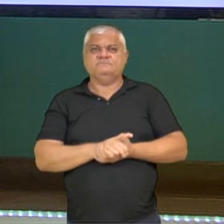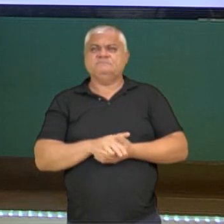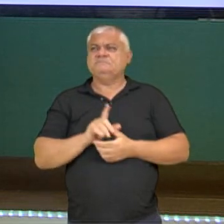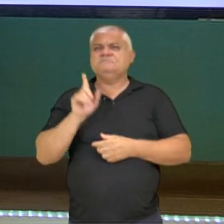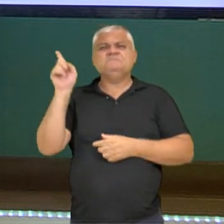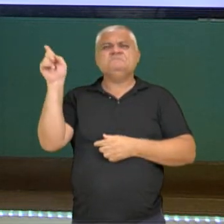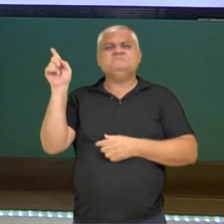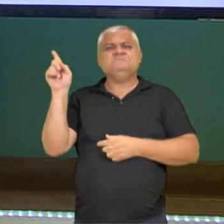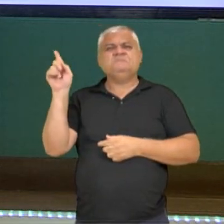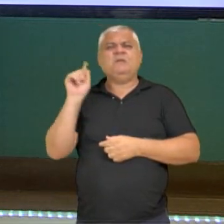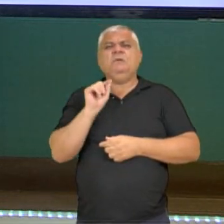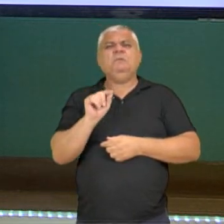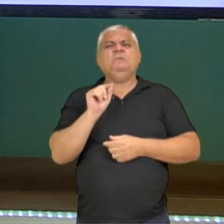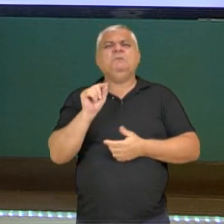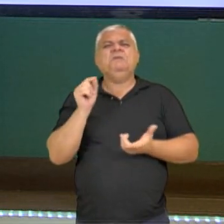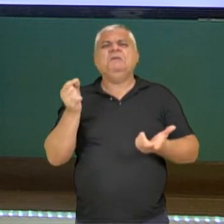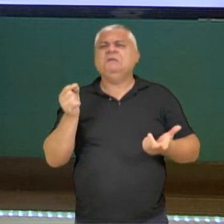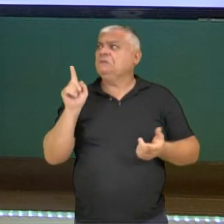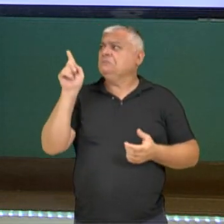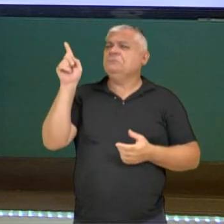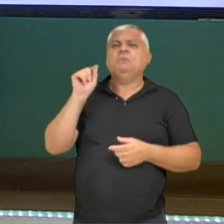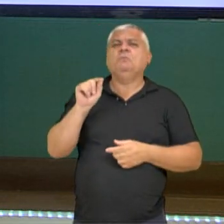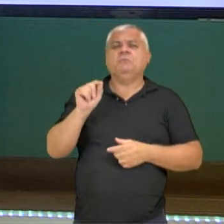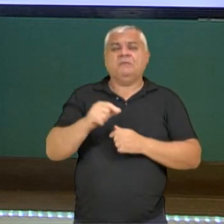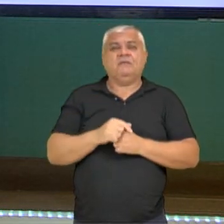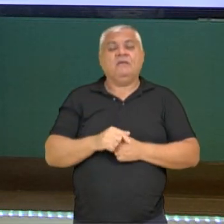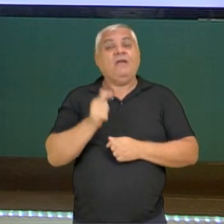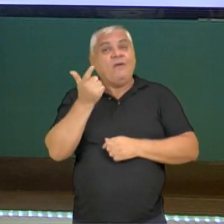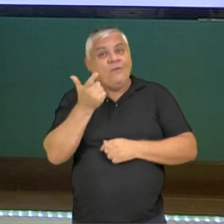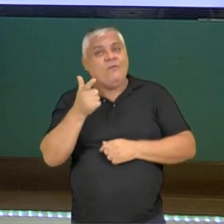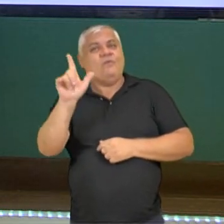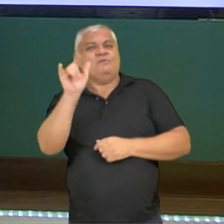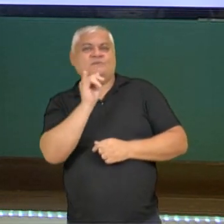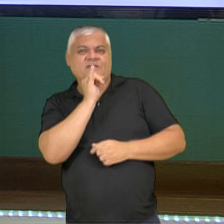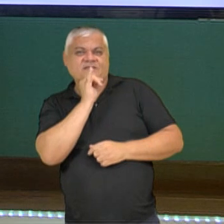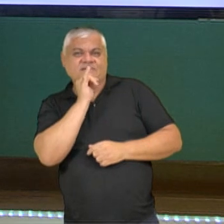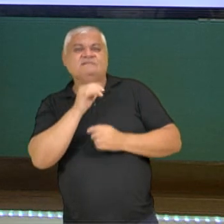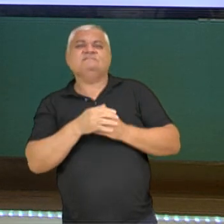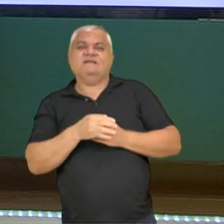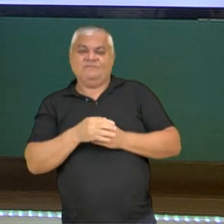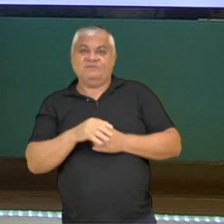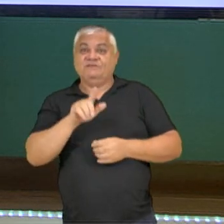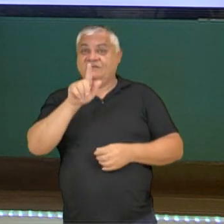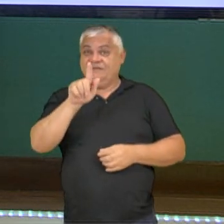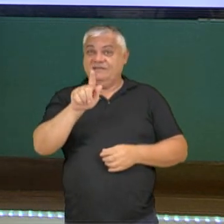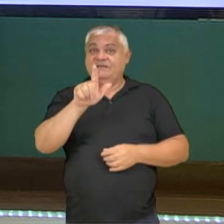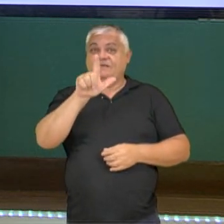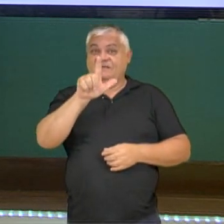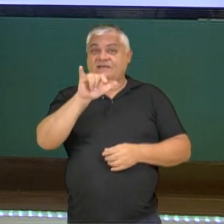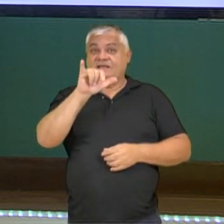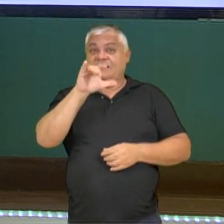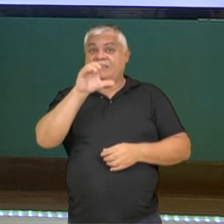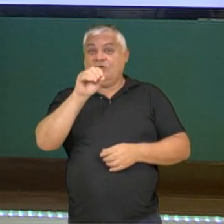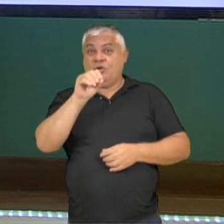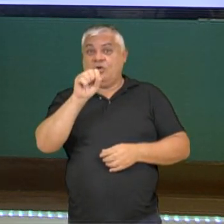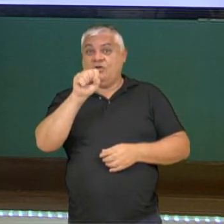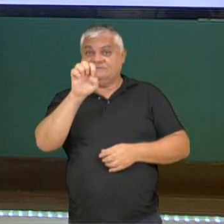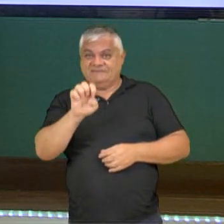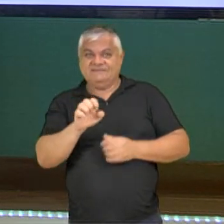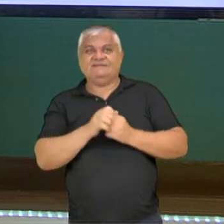aqui, professor? Isso aqui é uma outra representação para a molécula de glicose. Observe que